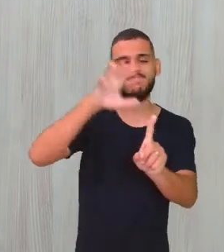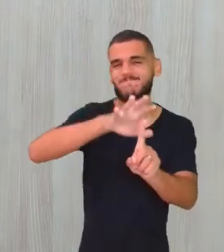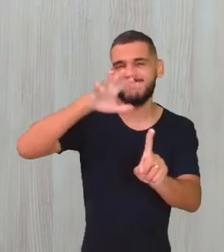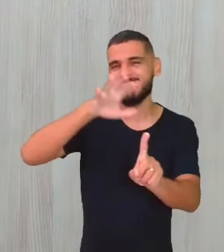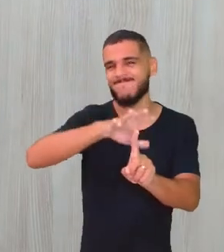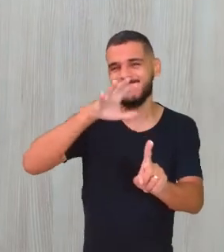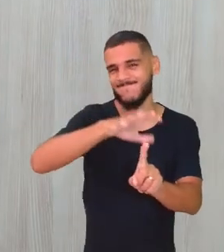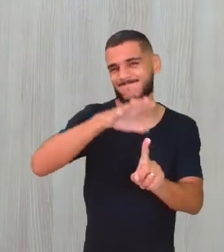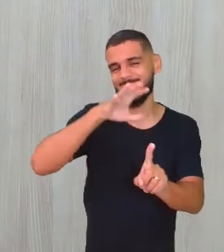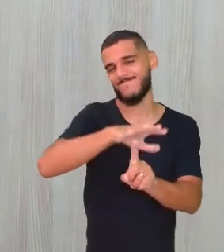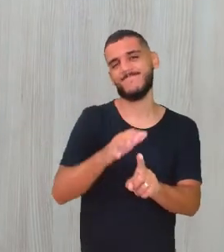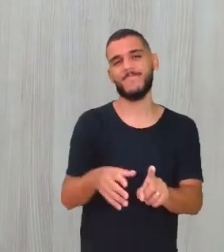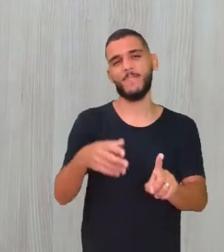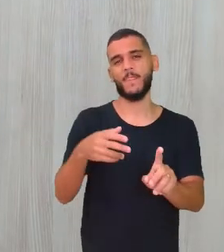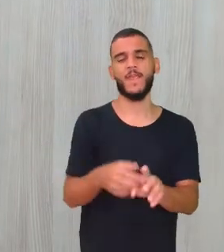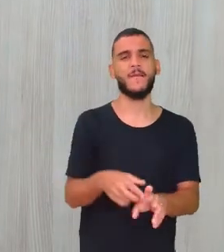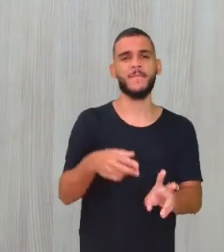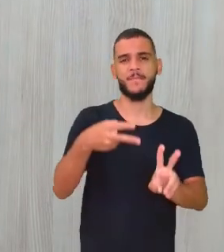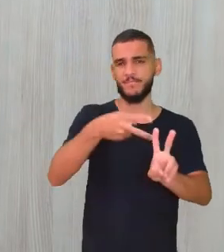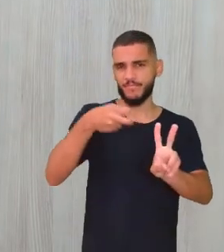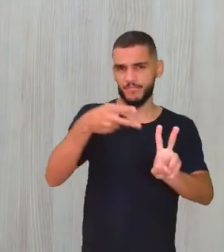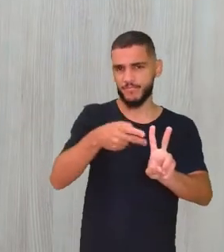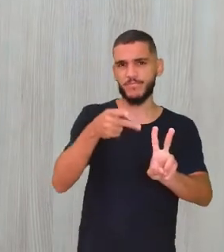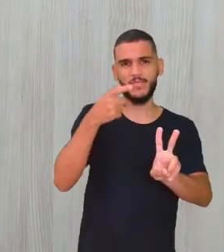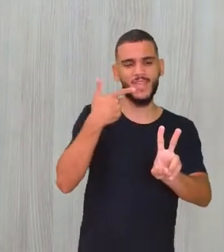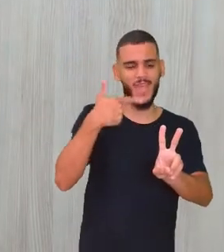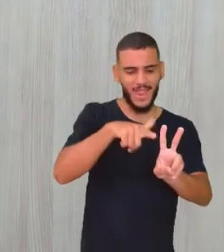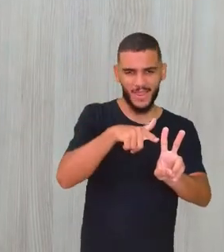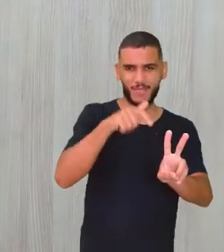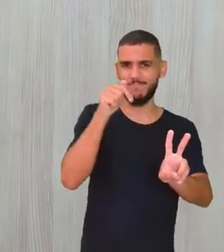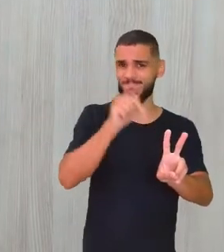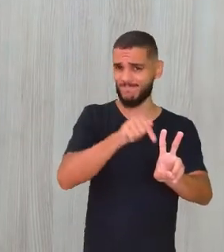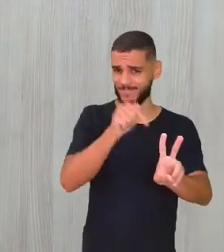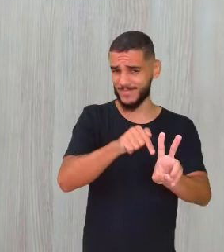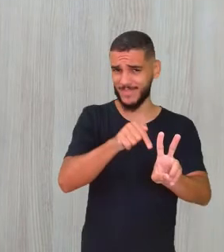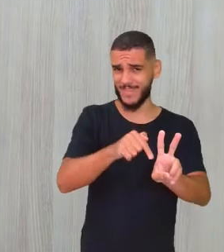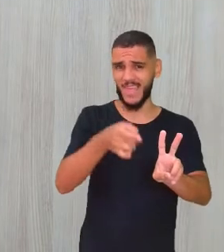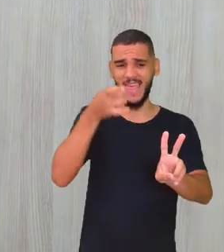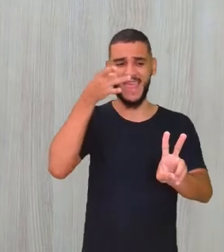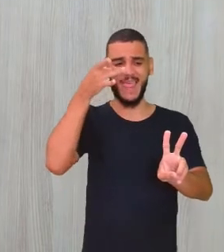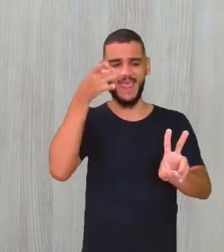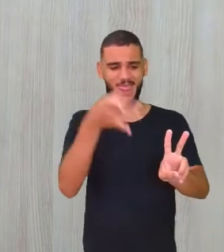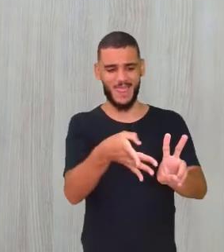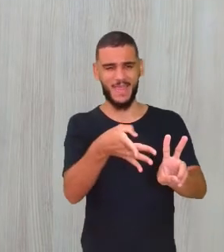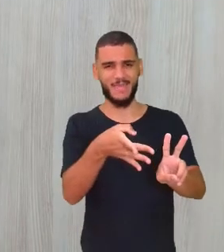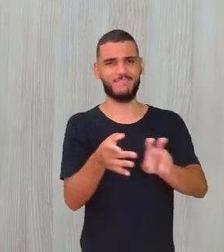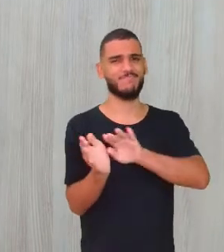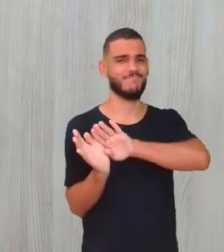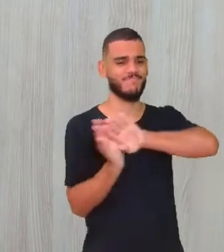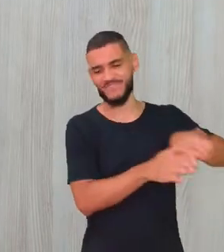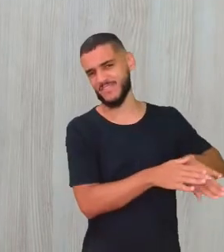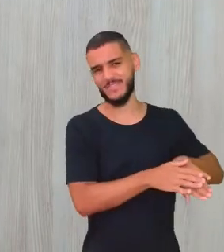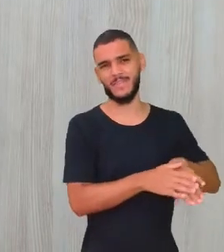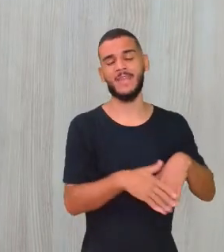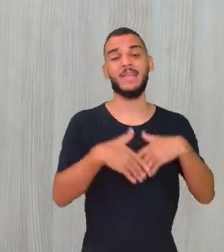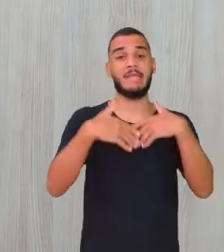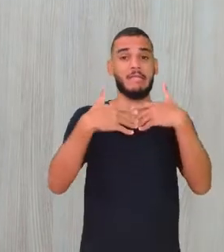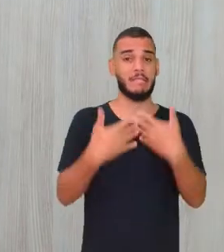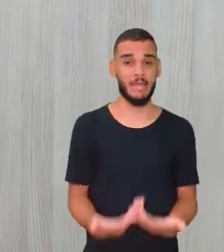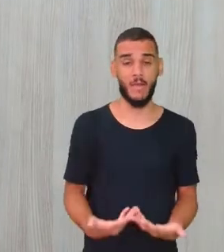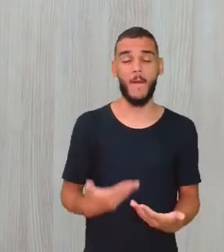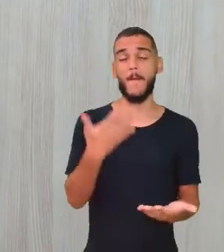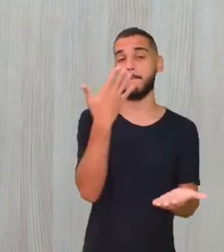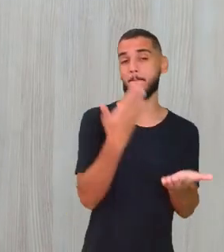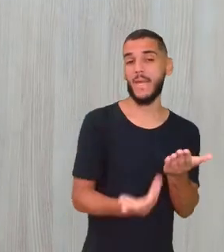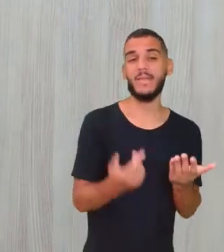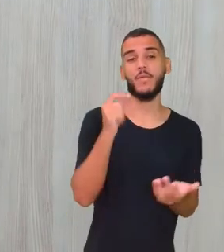esse apagamento cultural. Isso. Né? E linguístico. E aí você vai perdendo toda uma memória, toda uma história, toda uma civilização